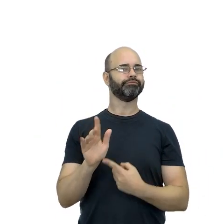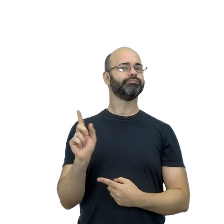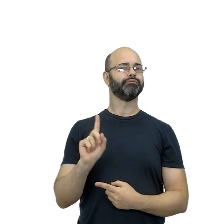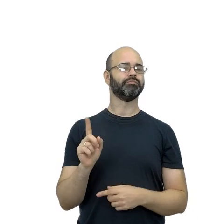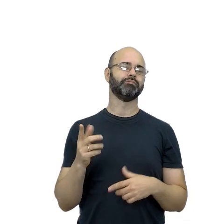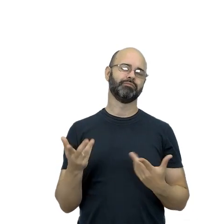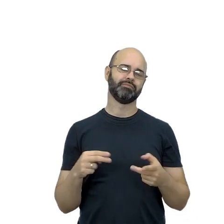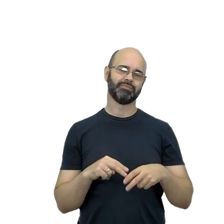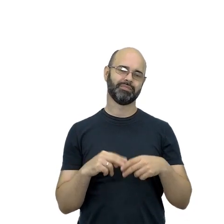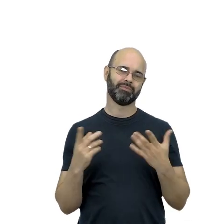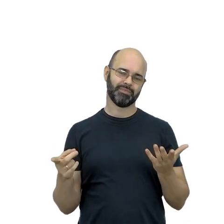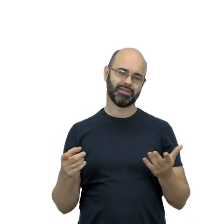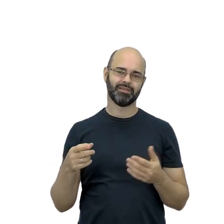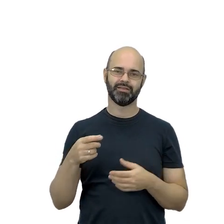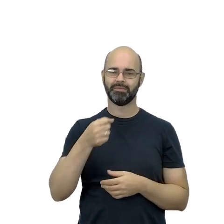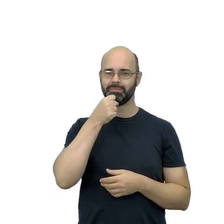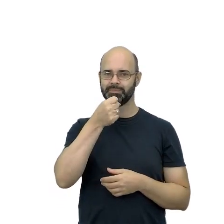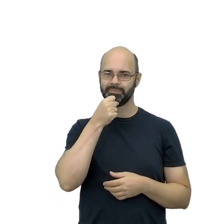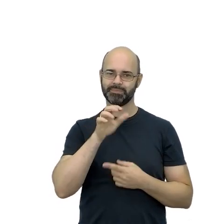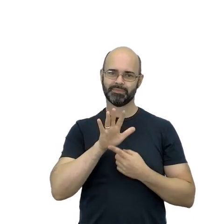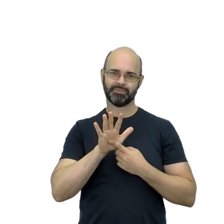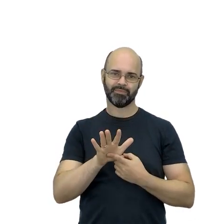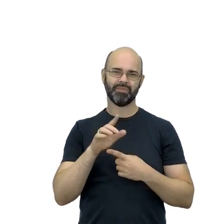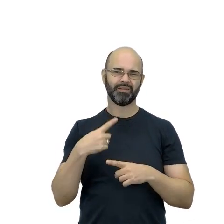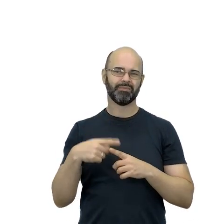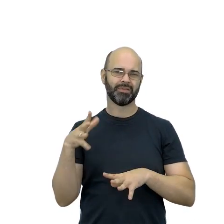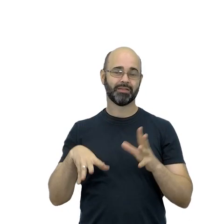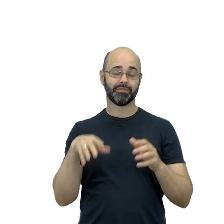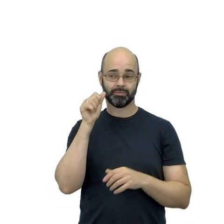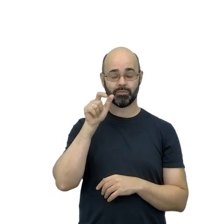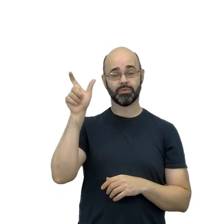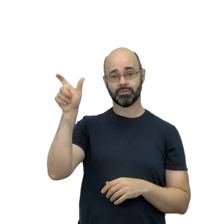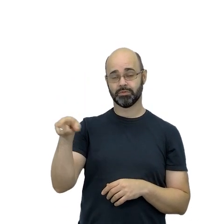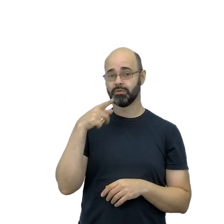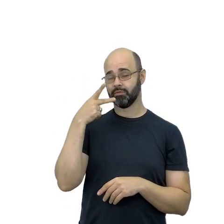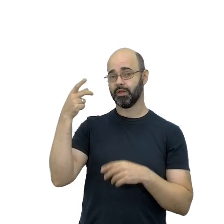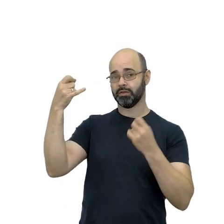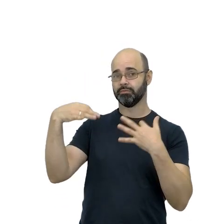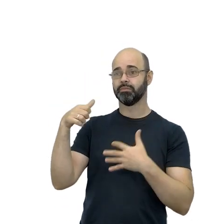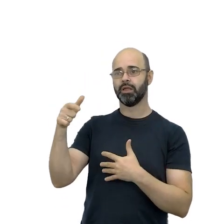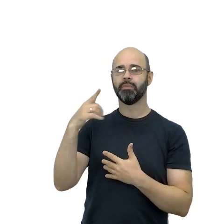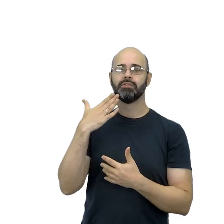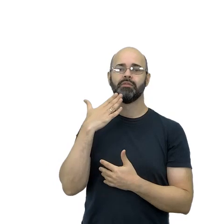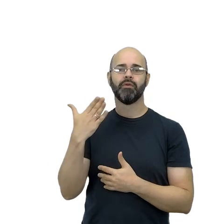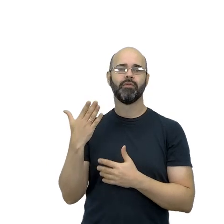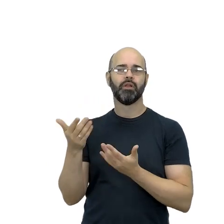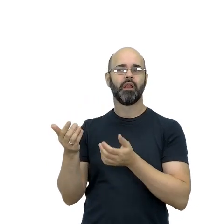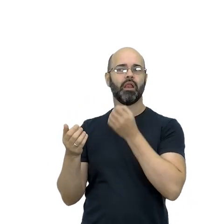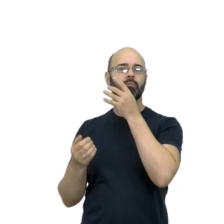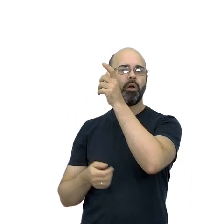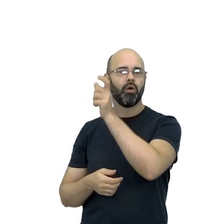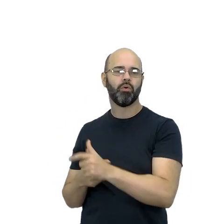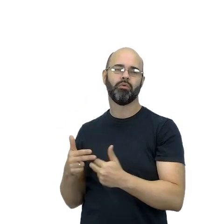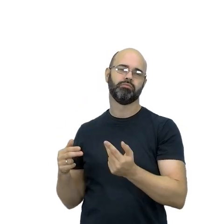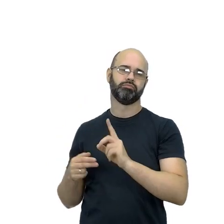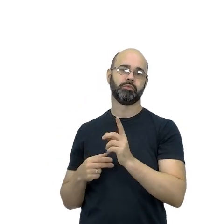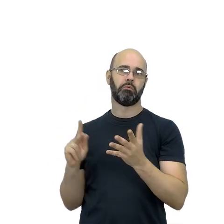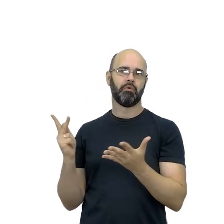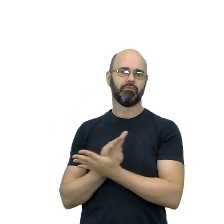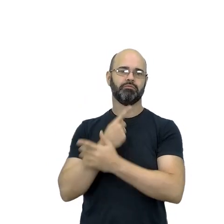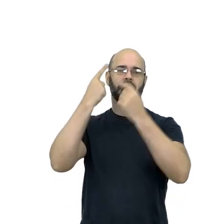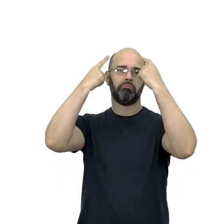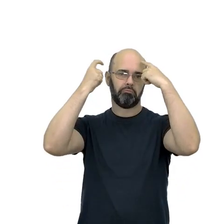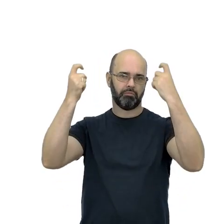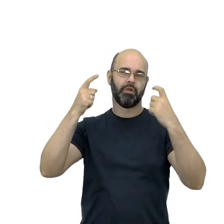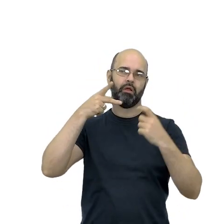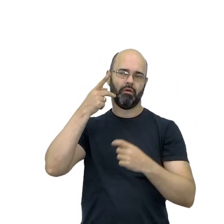desse assunto, que muitas vezes, por um viés não tão favorável à mulher, né? Essa pesquisa ela vai mostrar aí um olhar